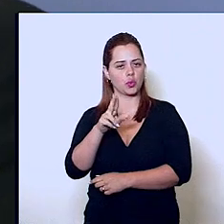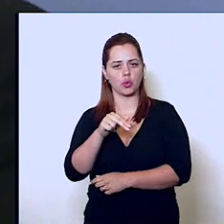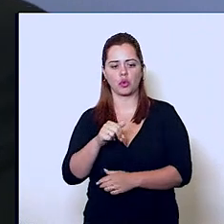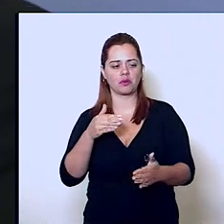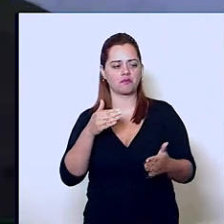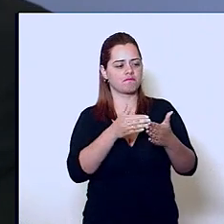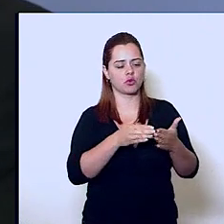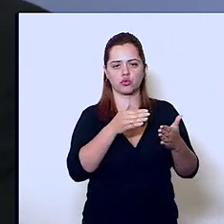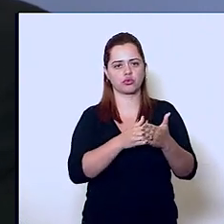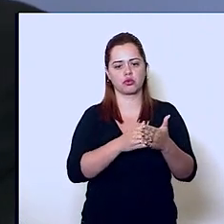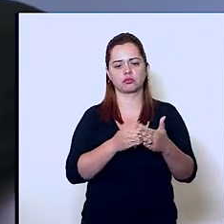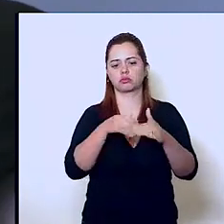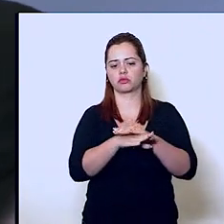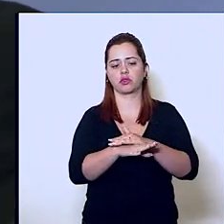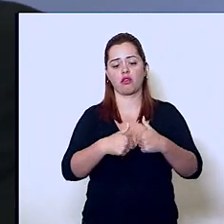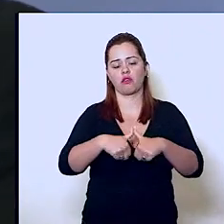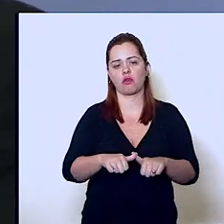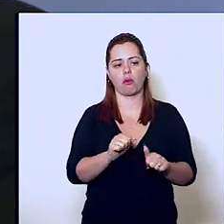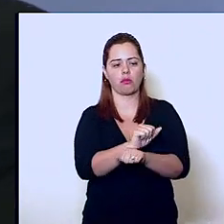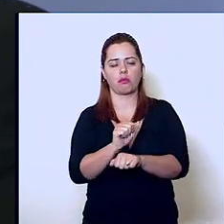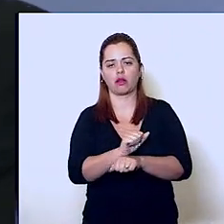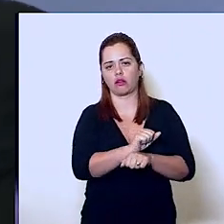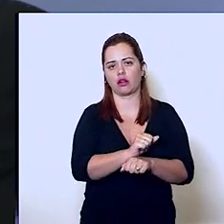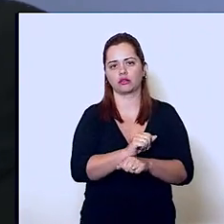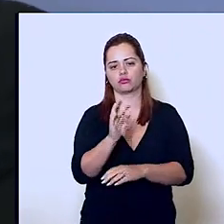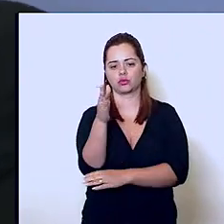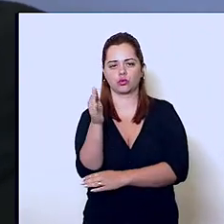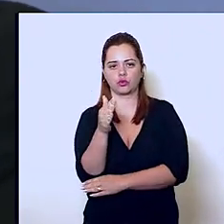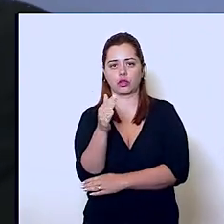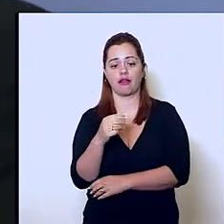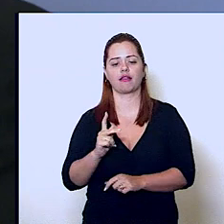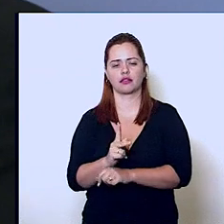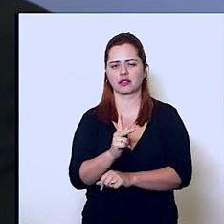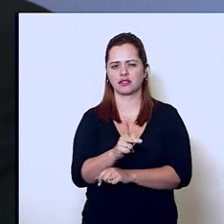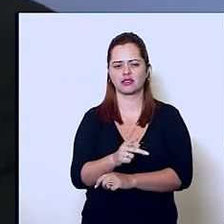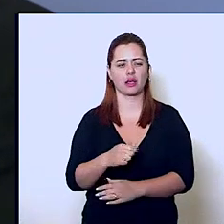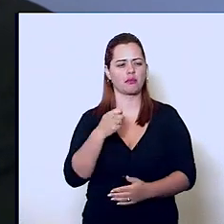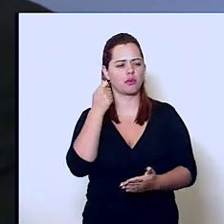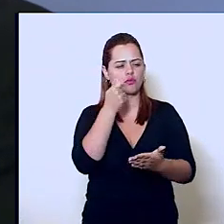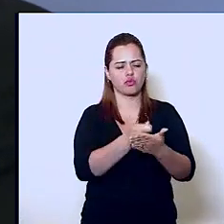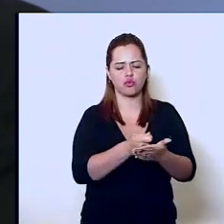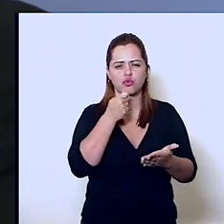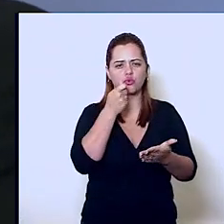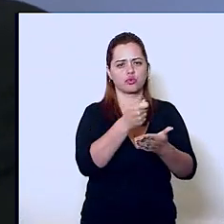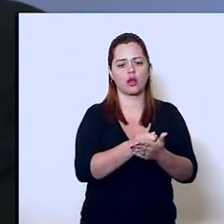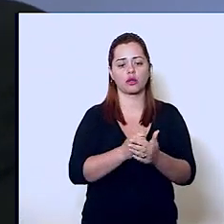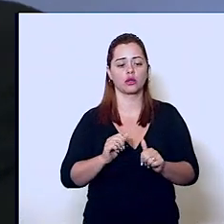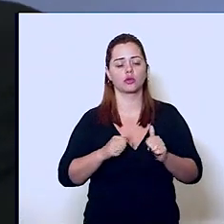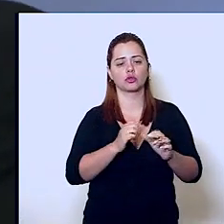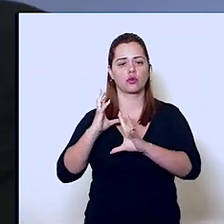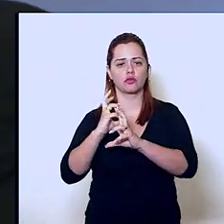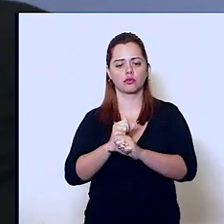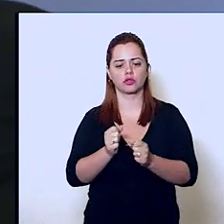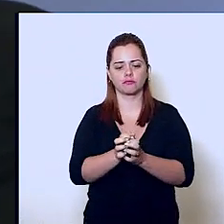zona de conforto dos círculos diplomáticos. Ele se dedicou incansavelmente à formação de uma ampla rede de contatos com